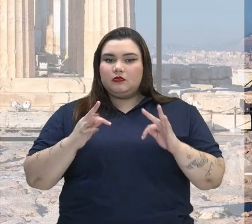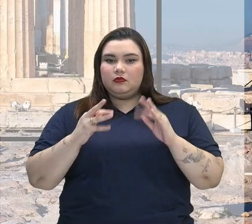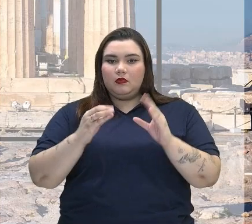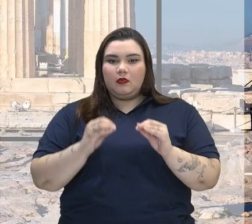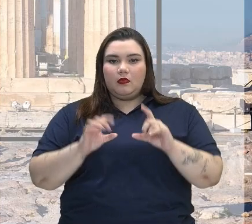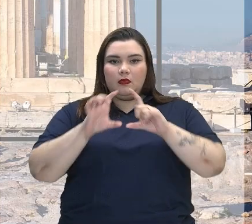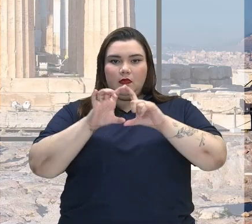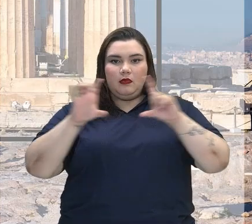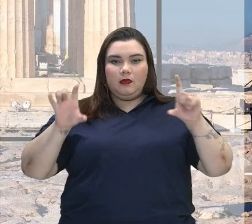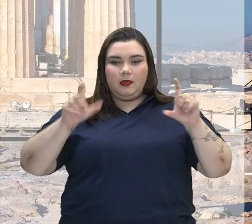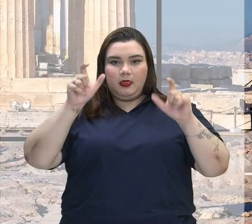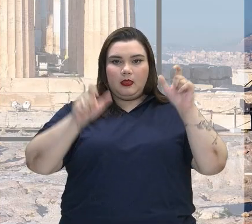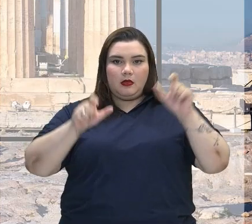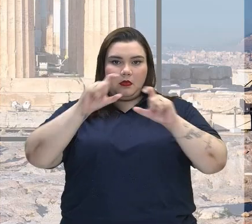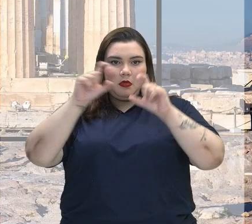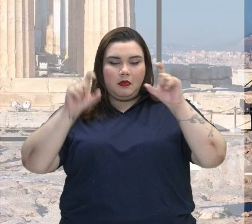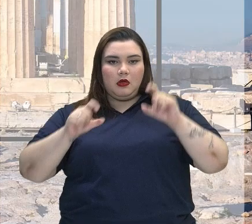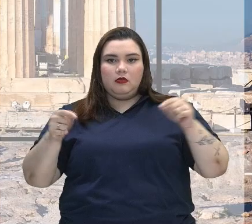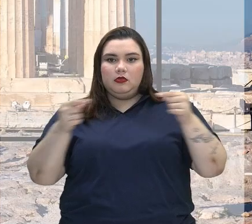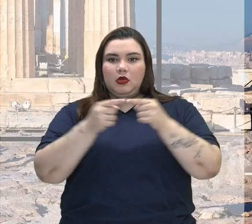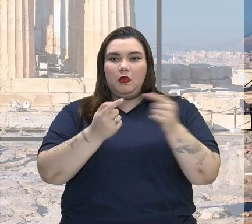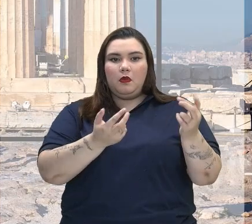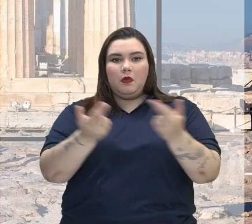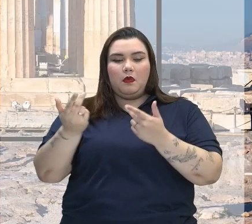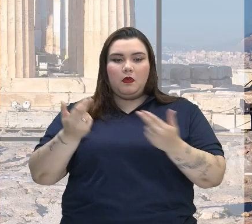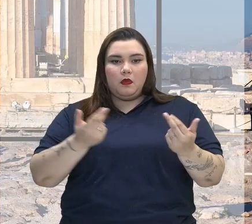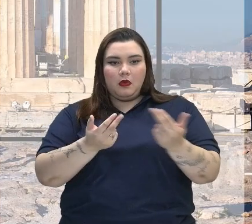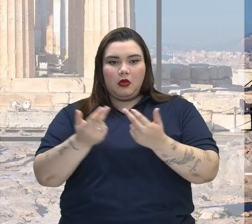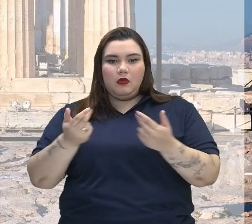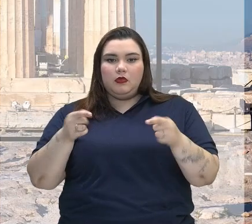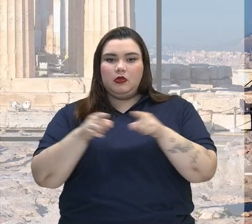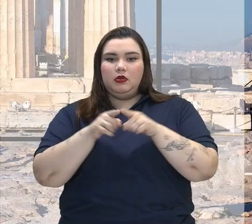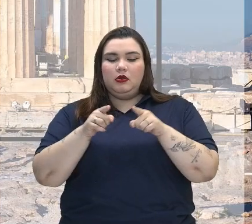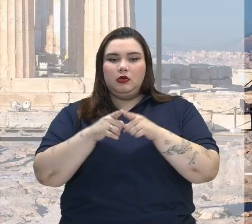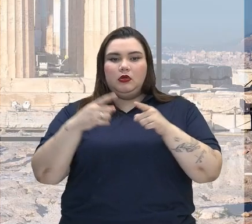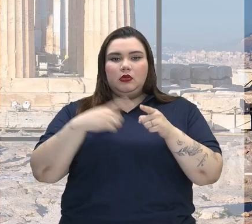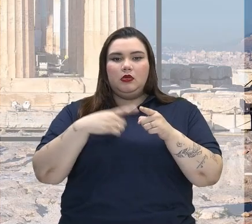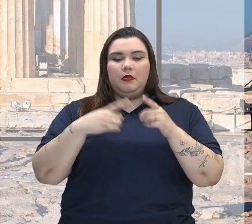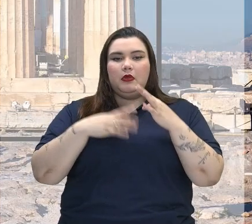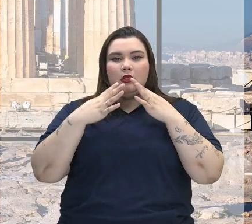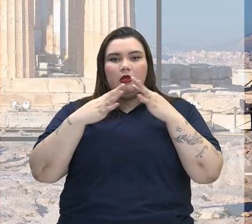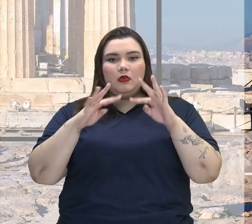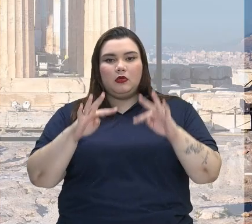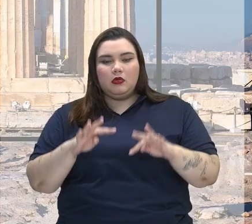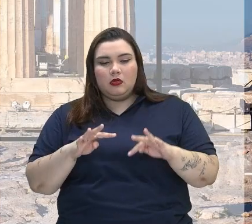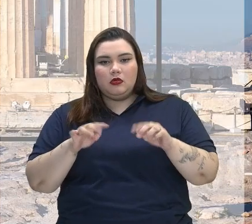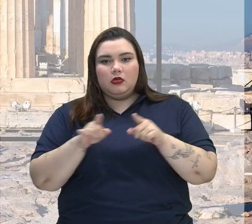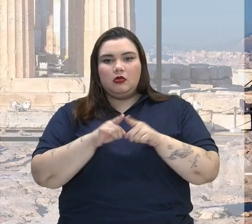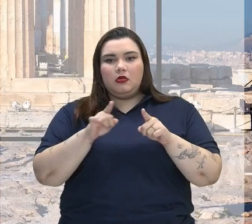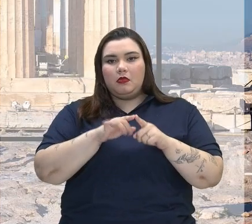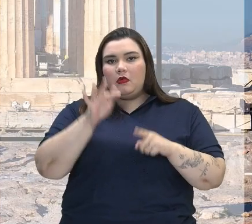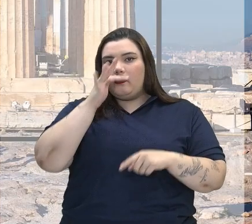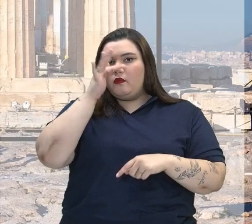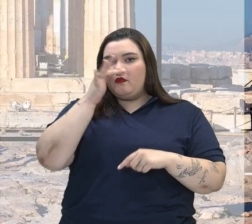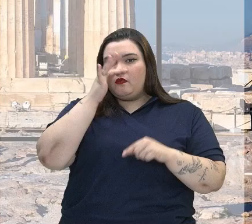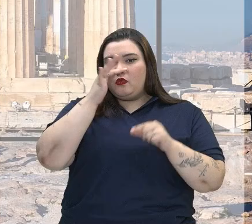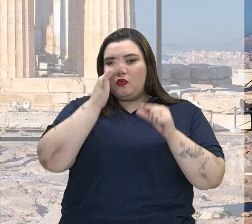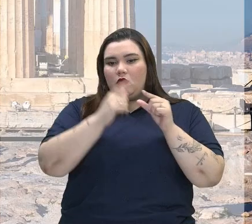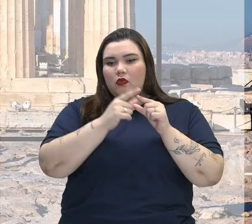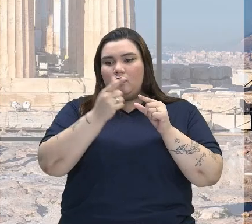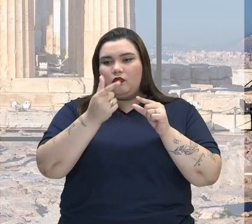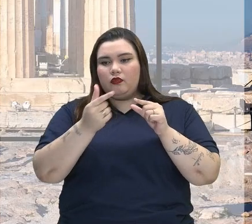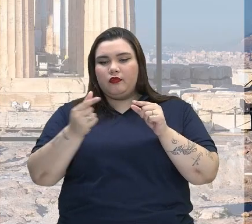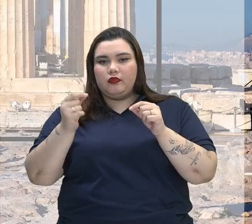retângulos possuem a mesma proporção. Ele é encontrado também em padrões da natureza, nas pétalas de flores, nos espirais de